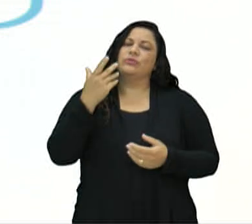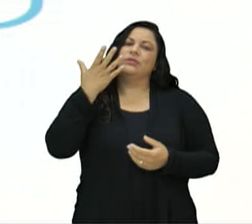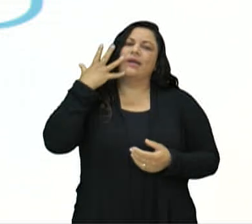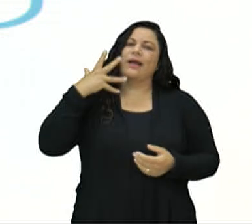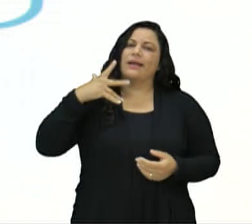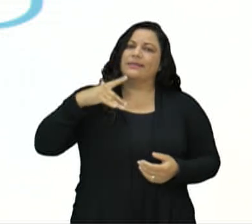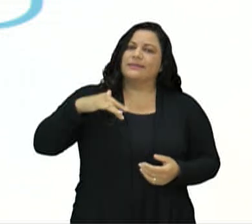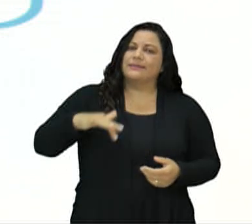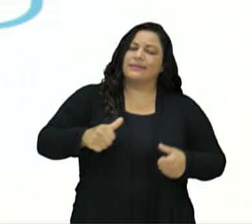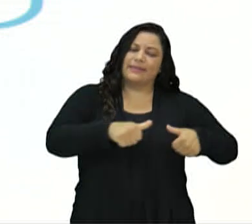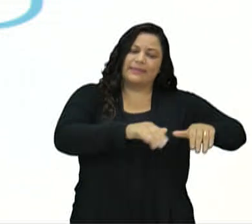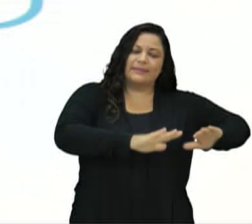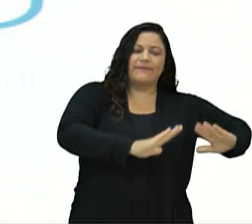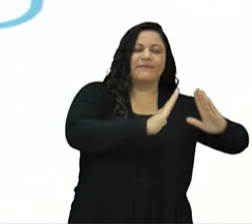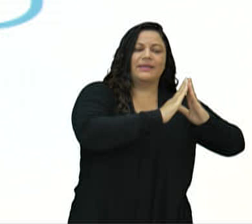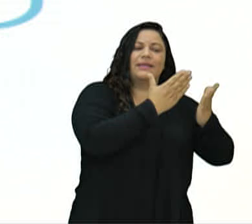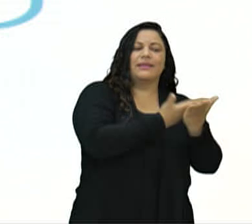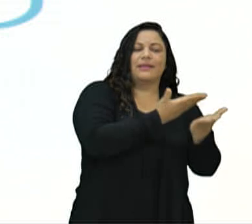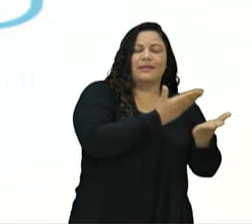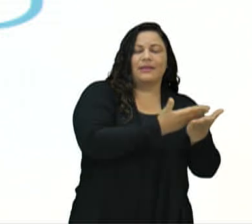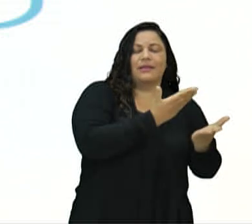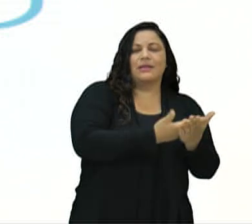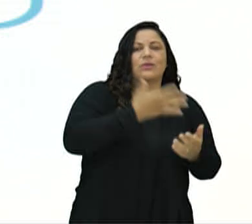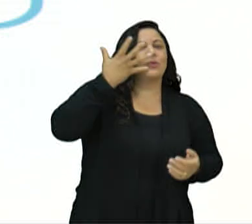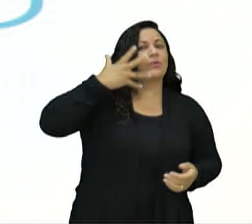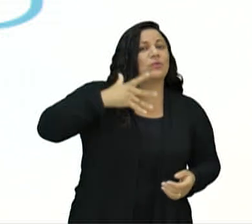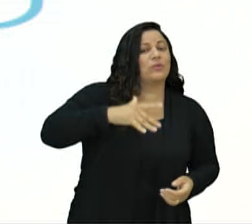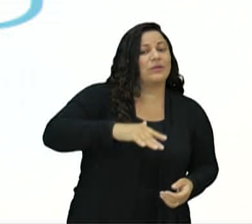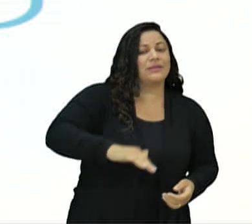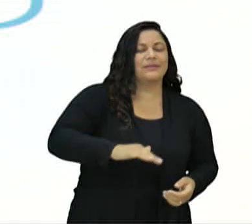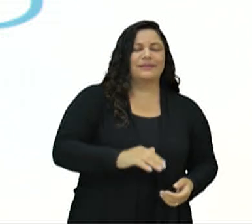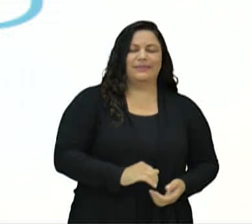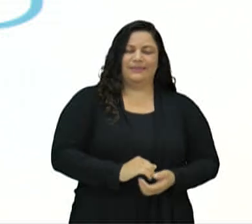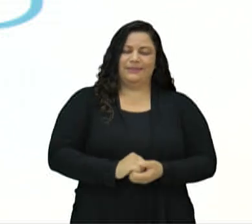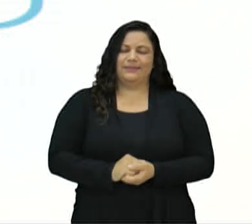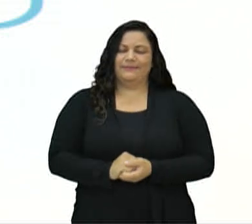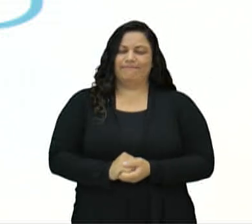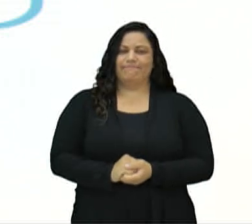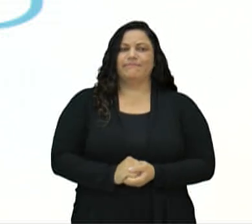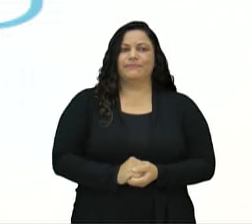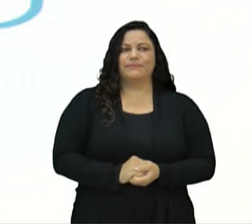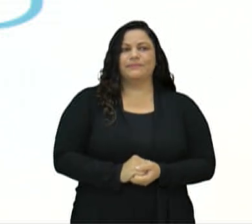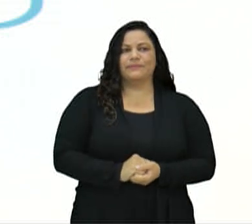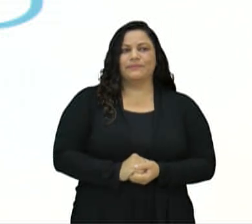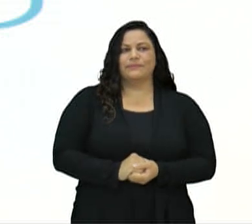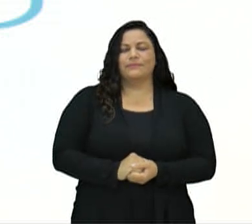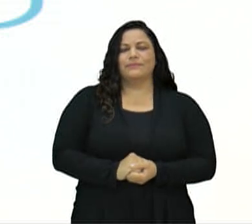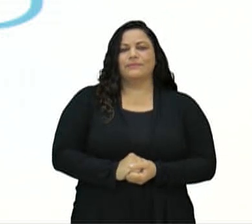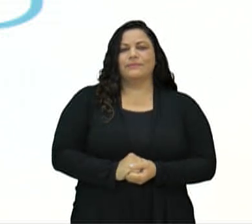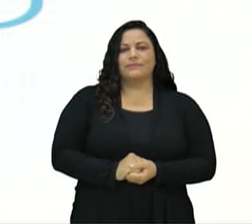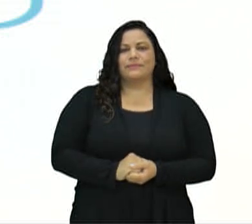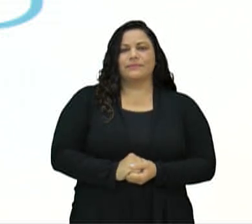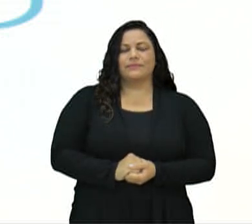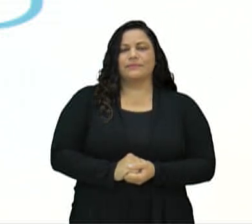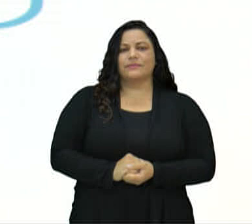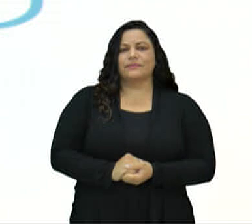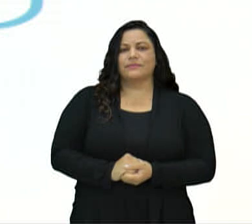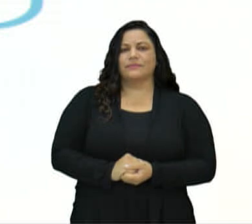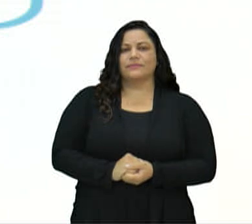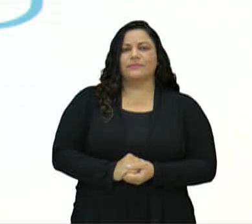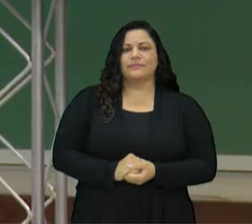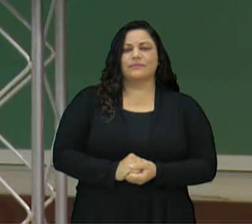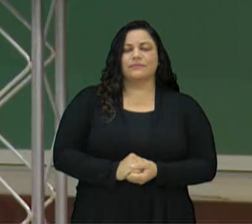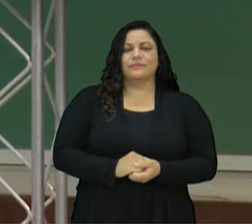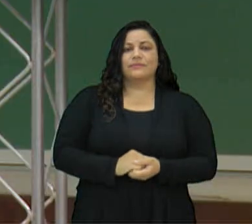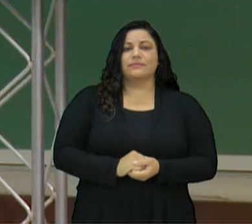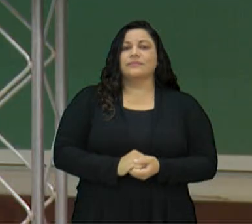trabalham. No número 6, sistema de tuberias, canherias em bom estado. Então, essa é mais uma